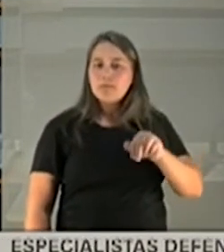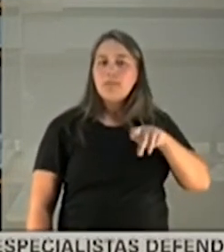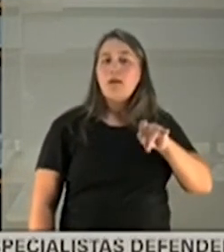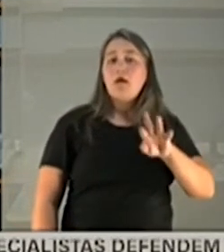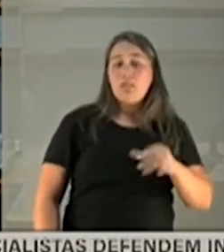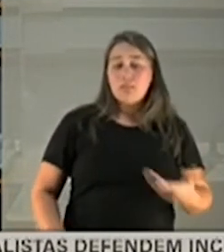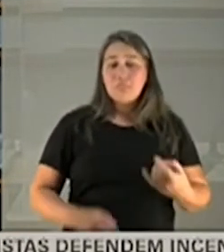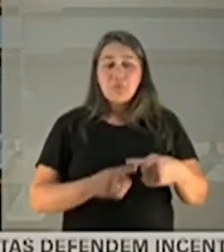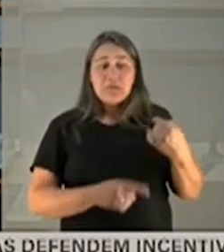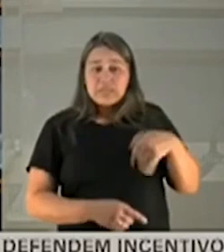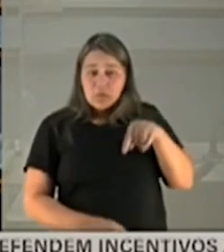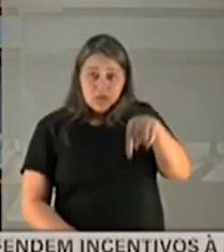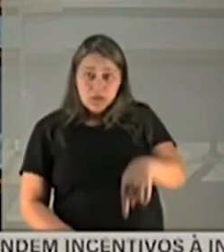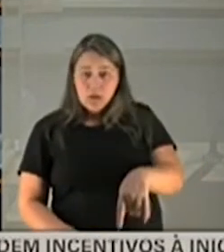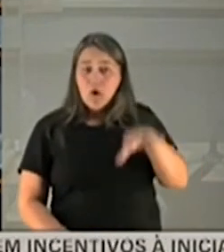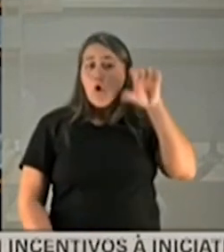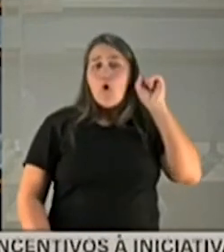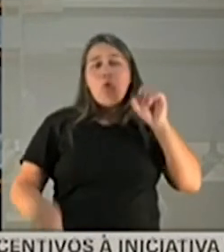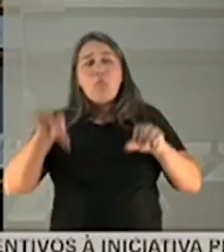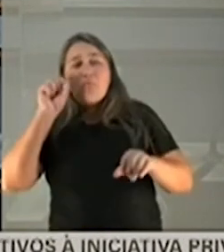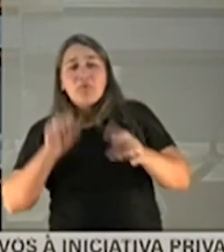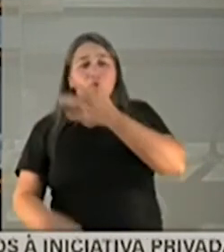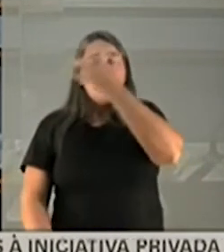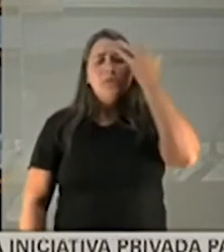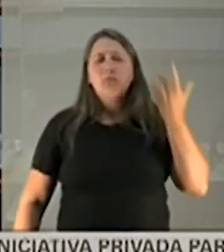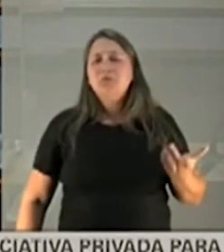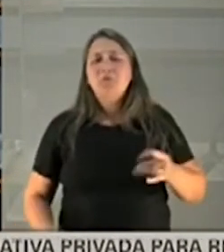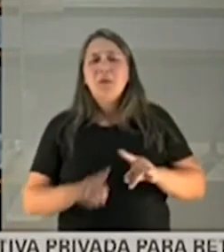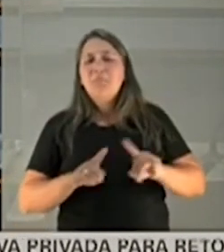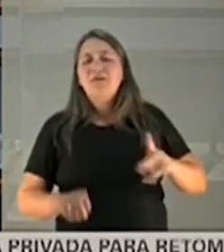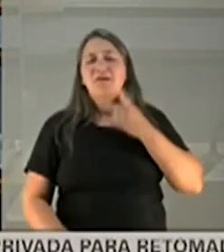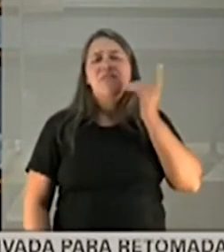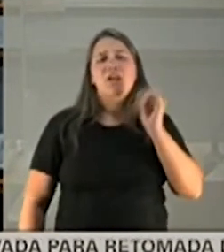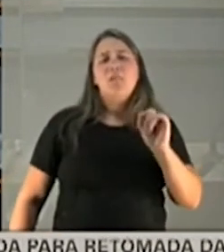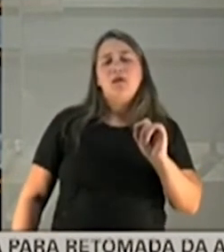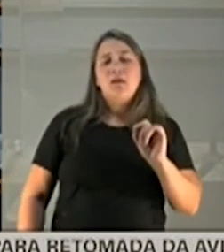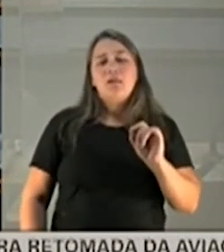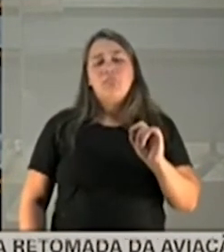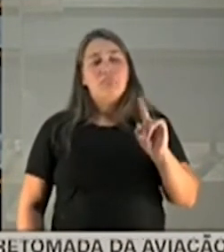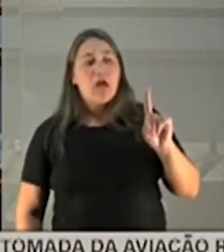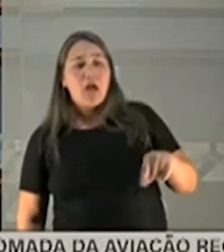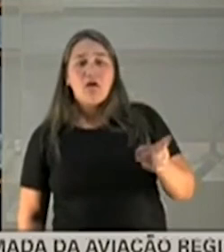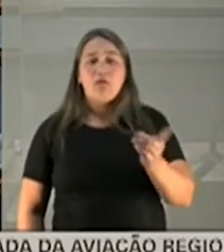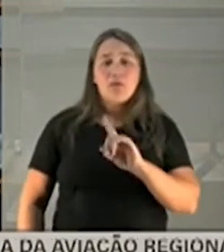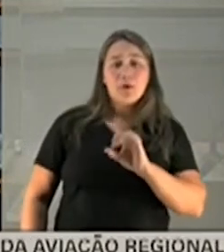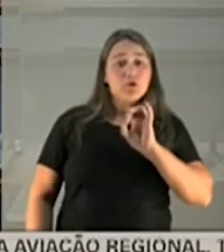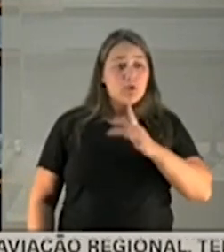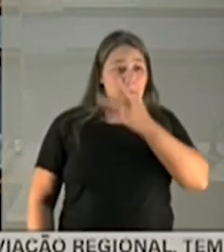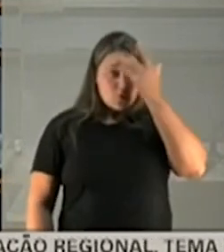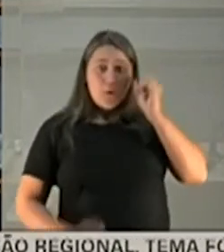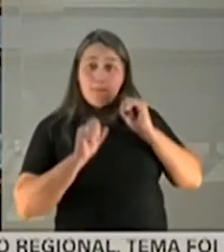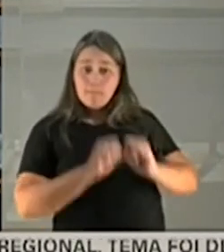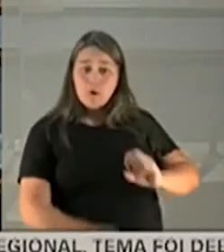estar aqui ouvindo pessoas e as pessoas vão dizer: olha, não era. Só quem pode nos responder isso, de